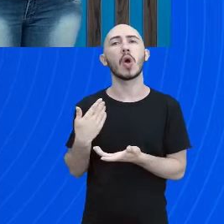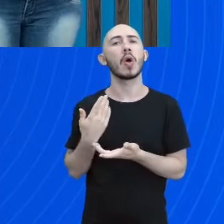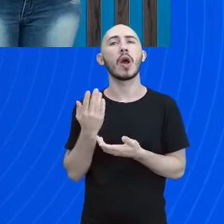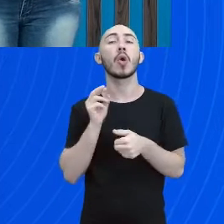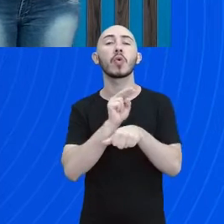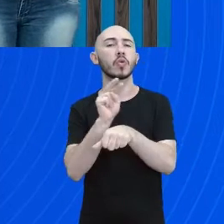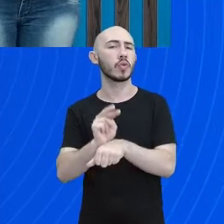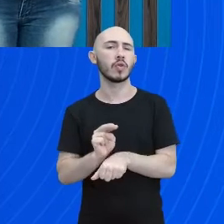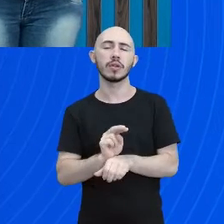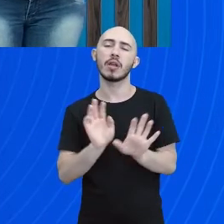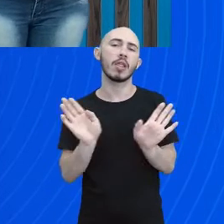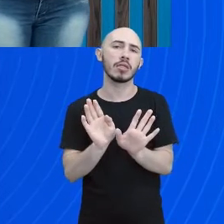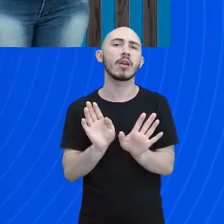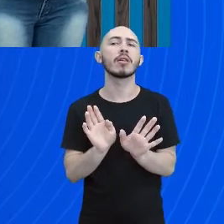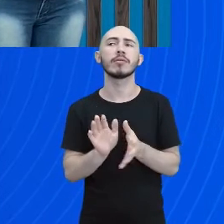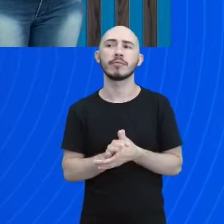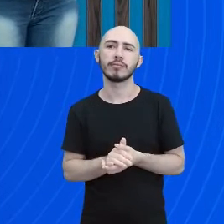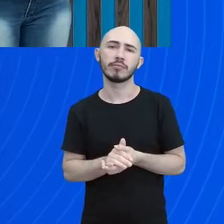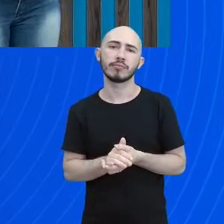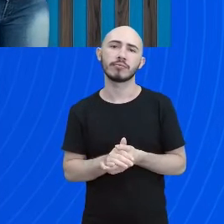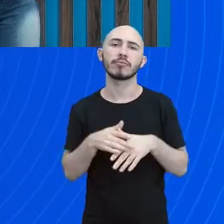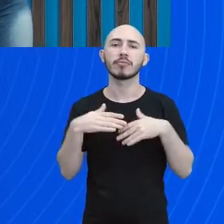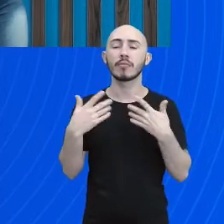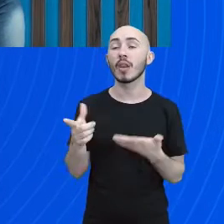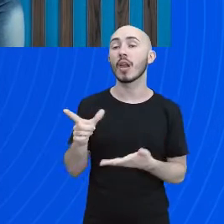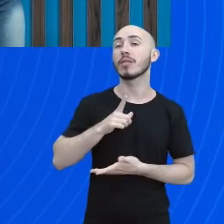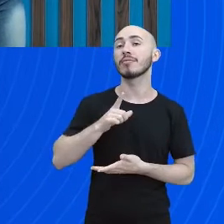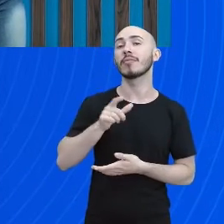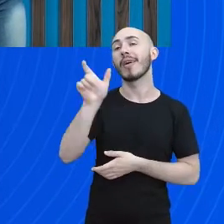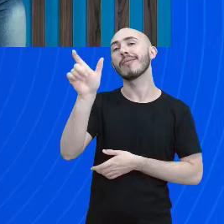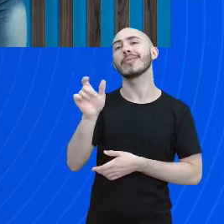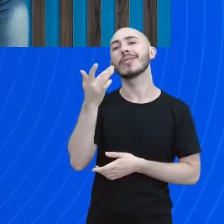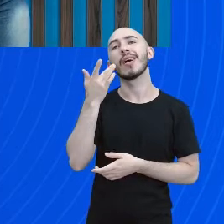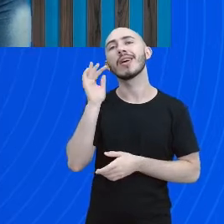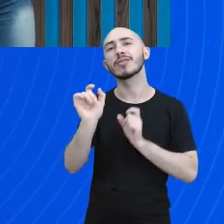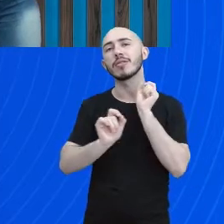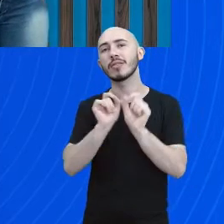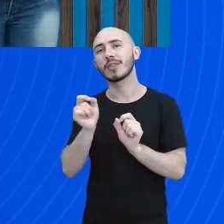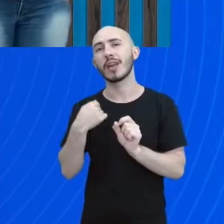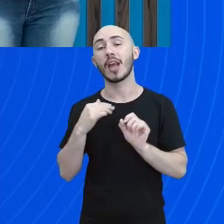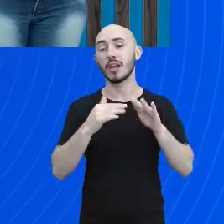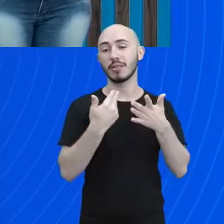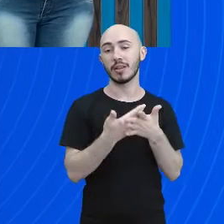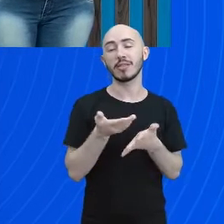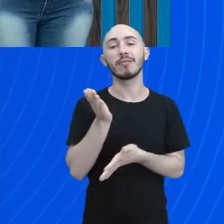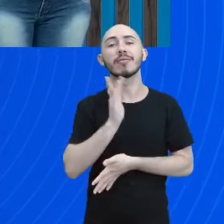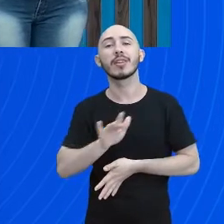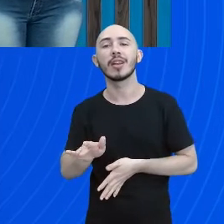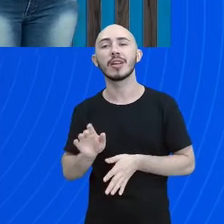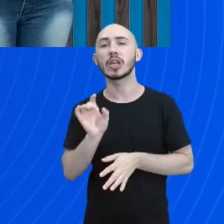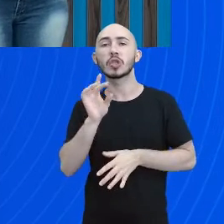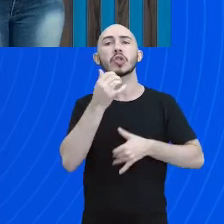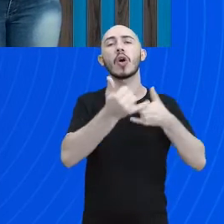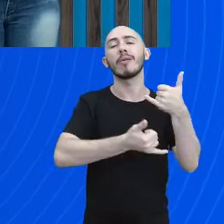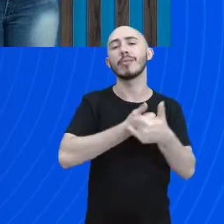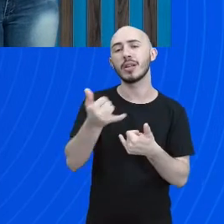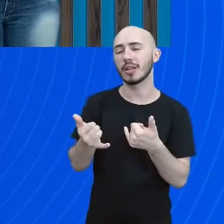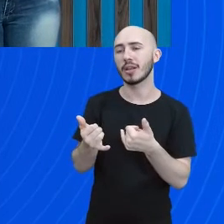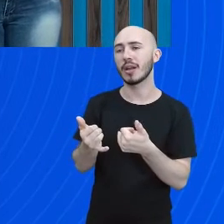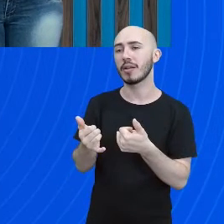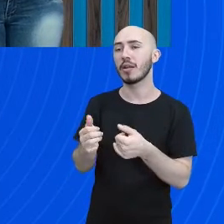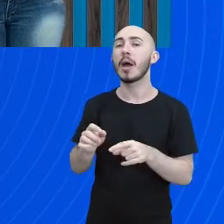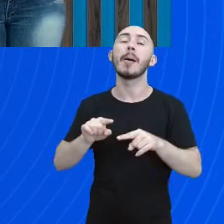cuidar. Que tem pessoas que entendem como a educação infantil e a creche só serve para brincar. E tem